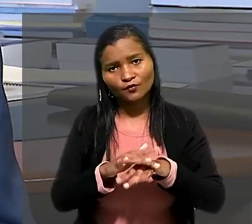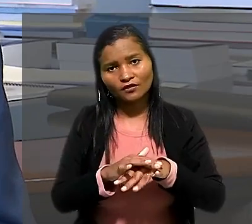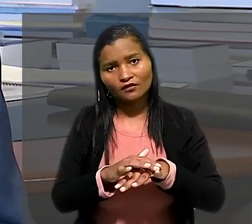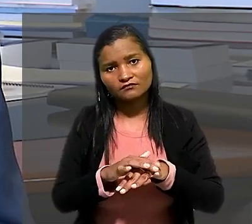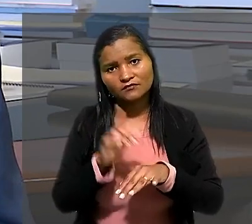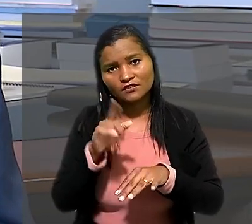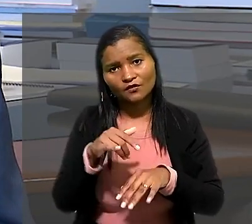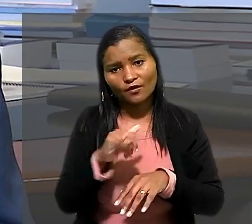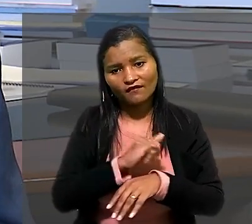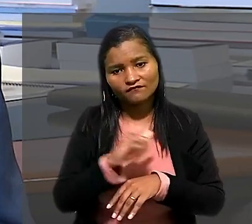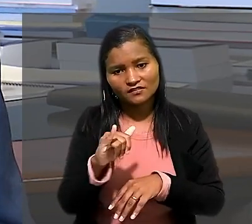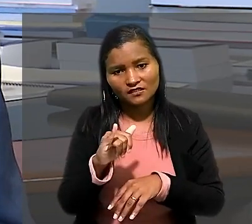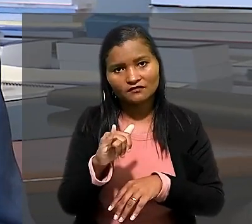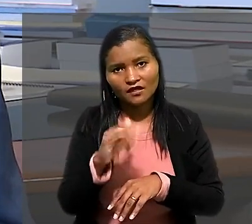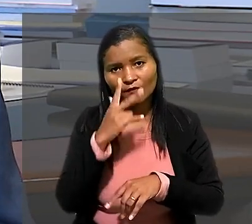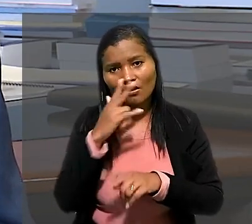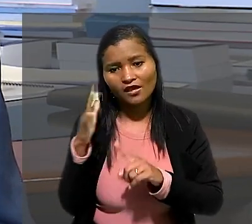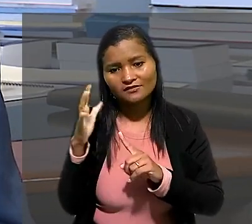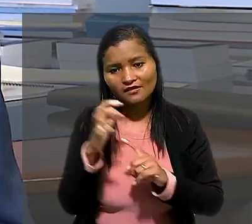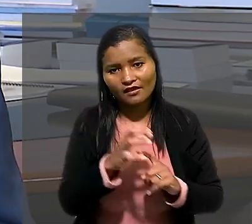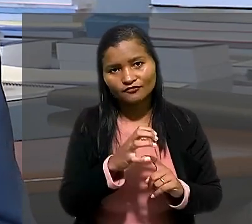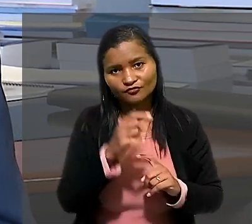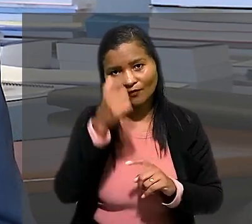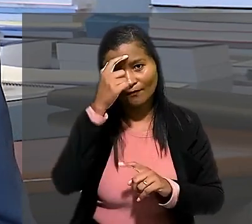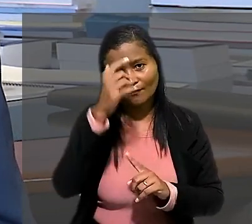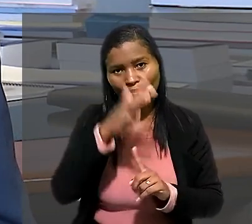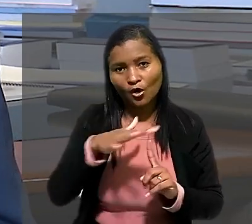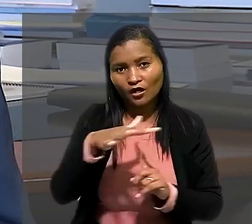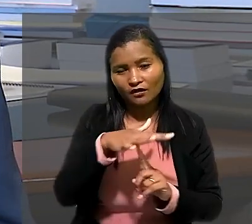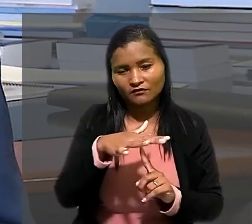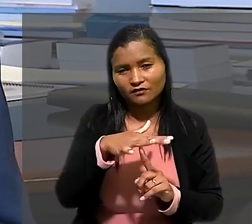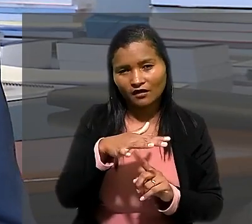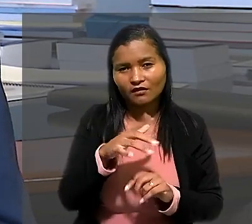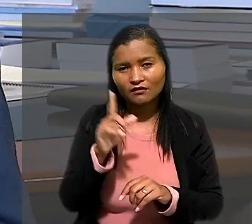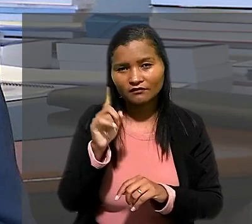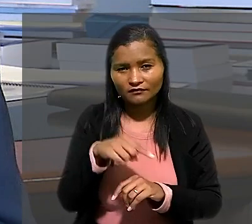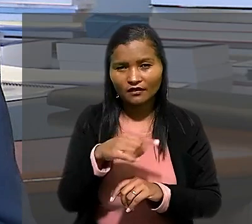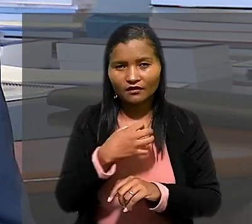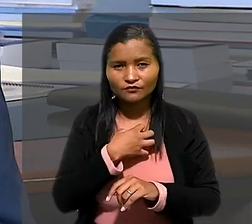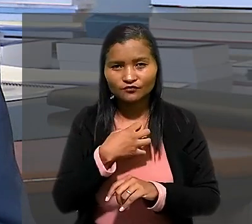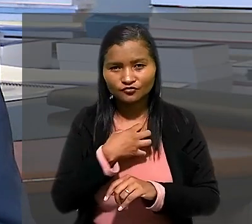inclusive adoecimentos que não são muito relatados, como assédio